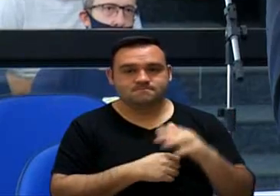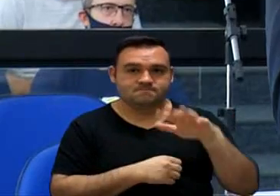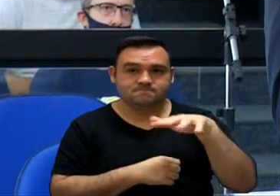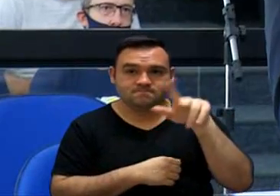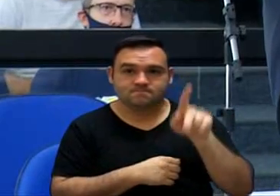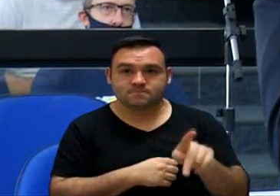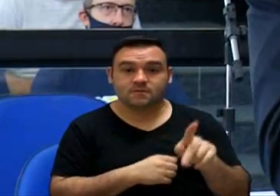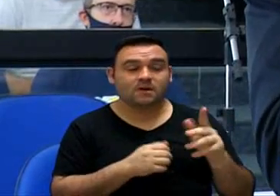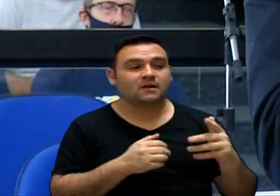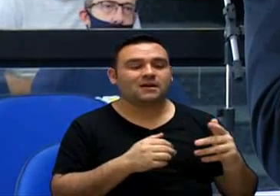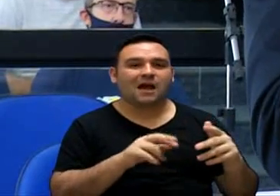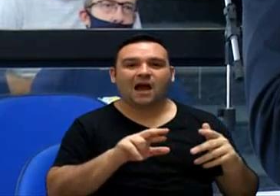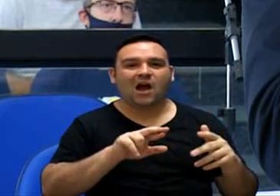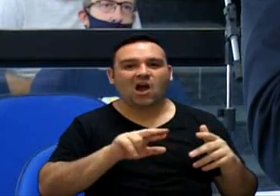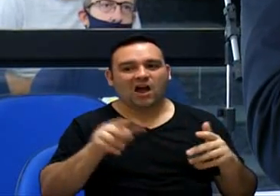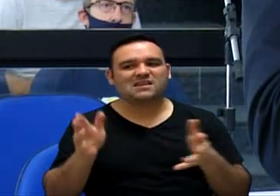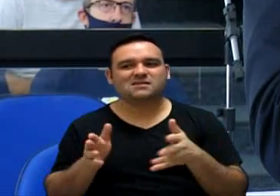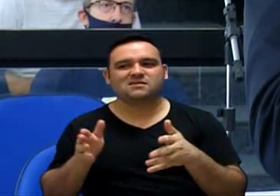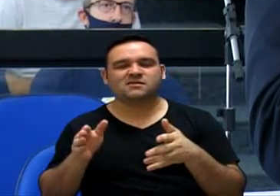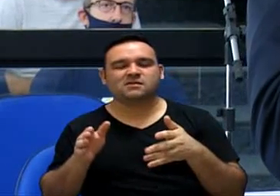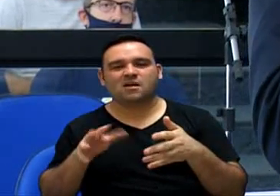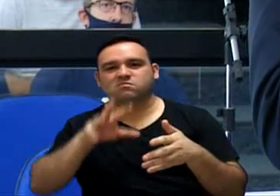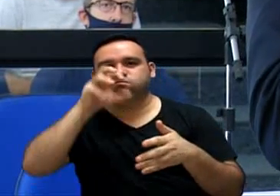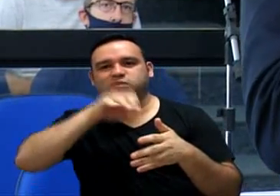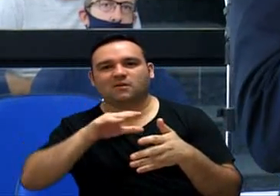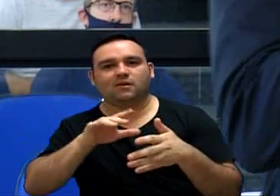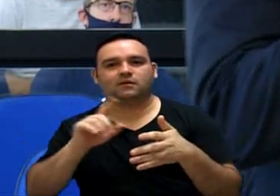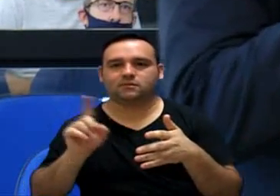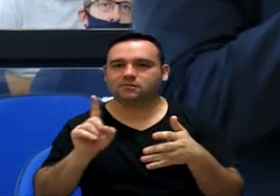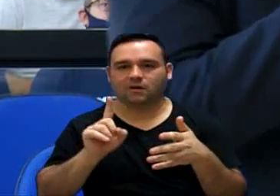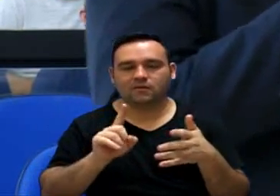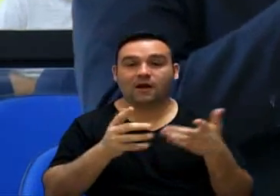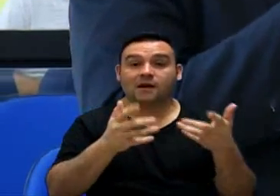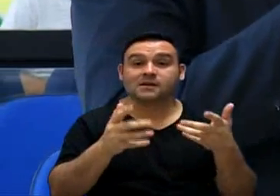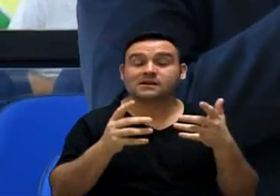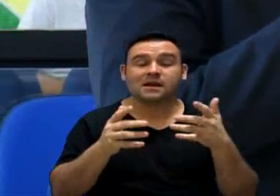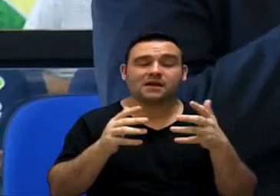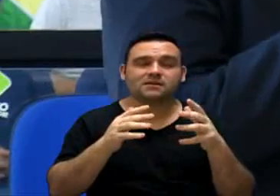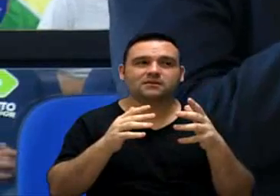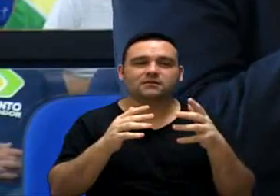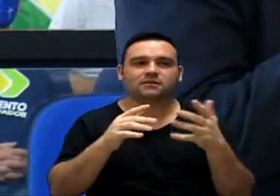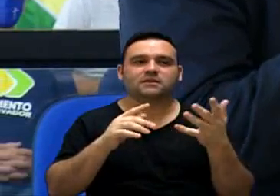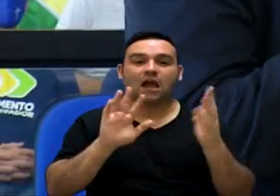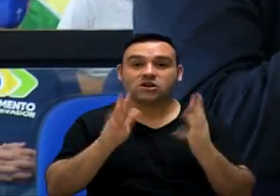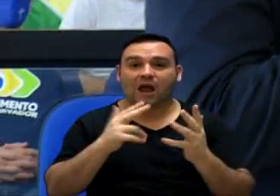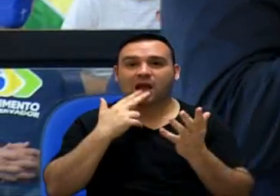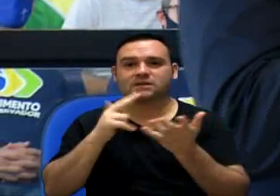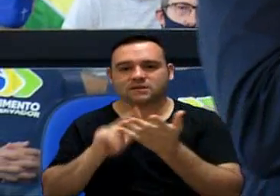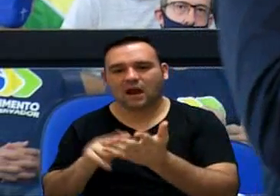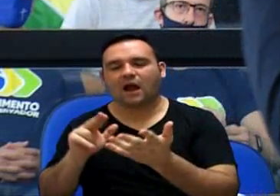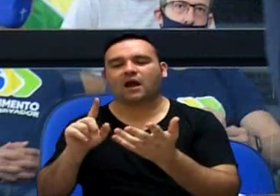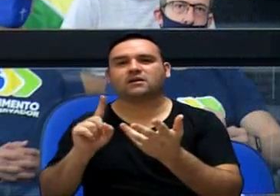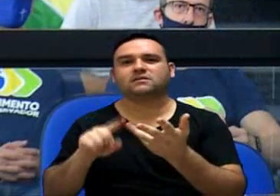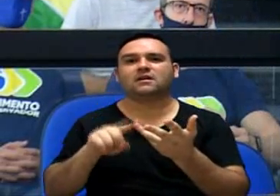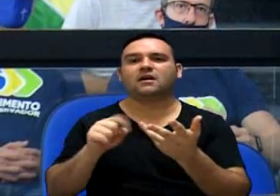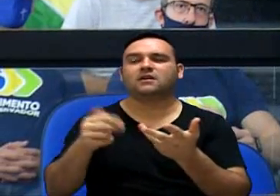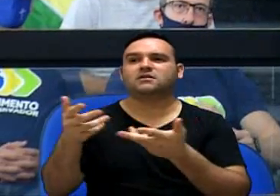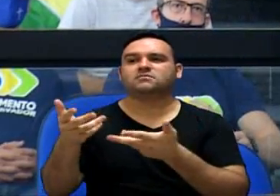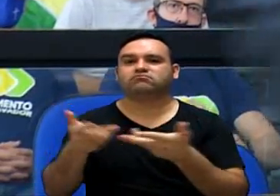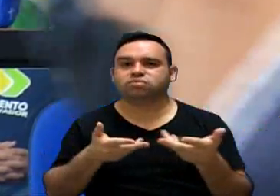presidente, o caminho não é esse. Eu gostaria, presidente, que primeiro todos os meios eles fossem